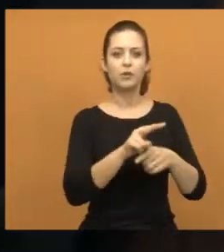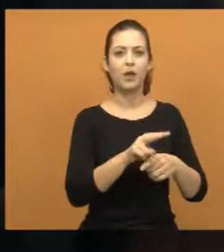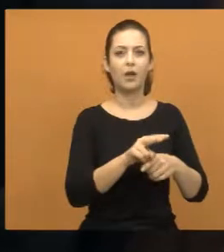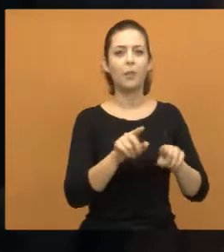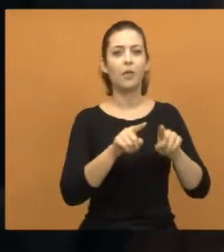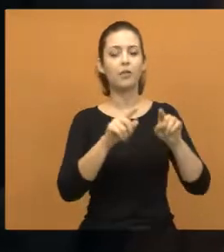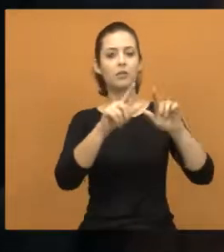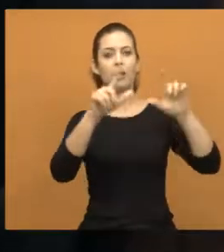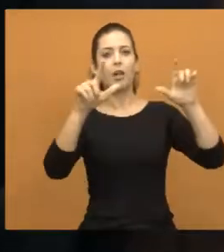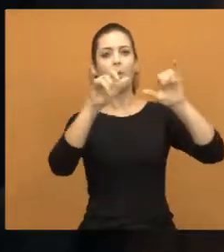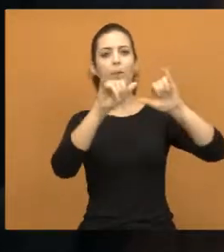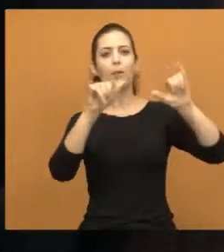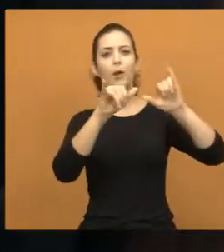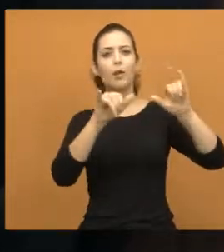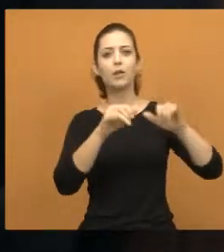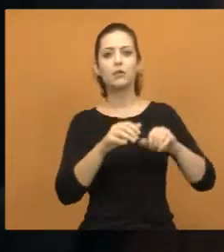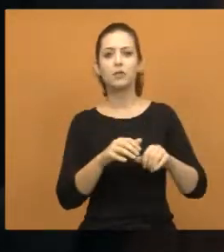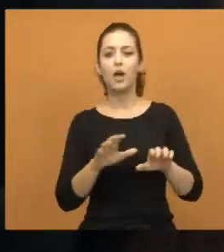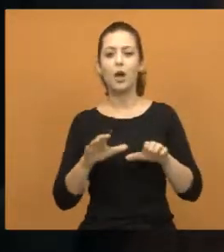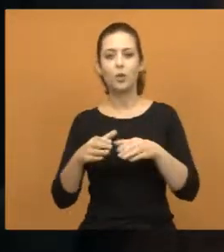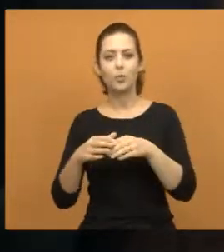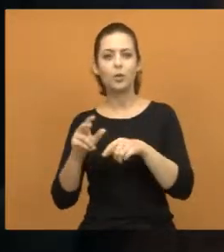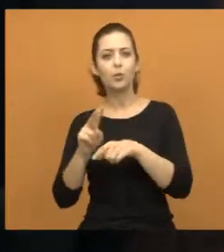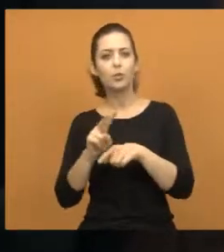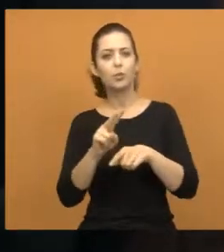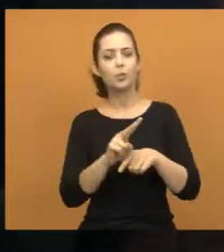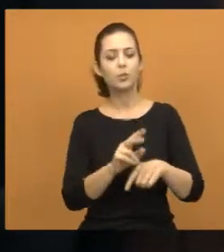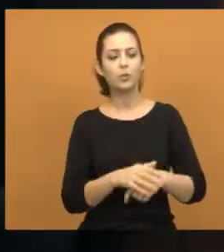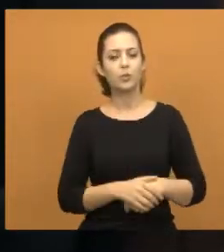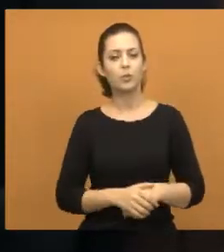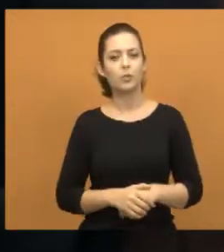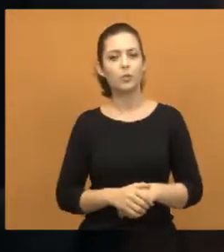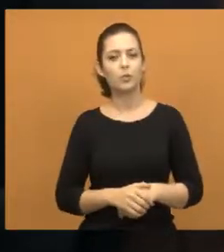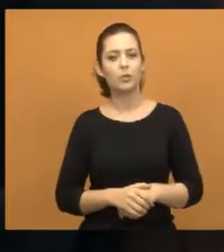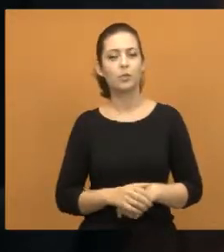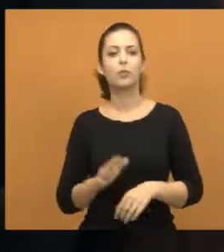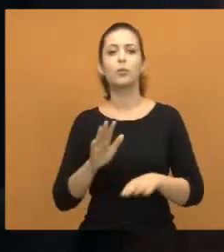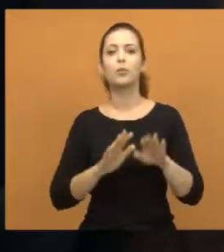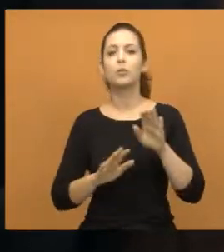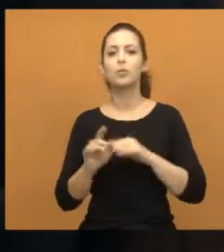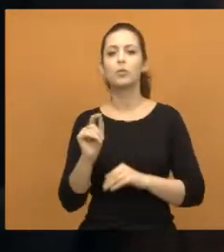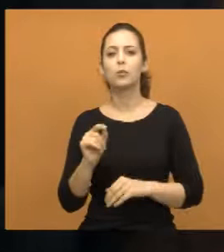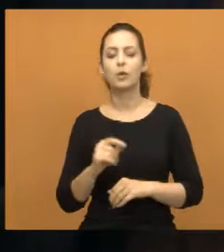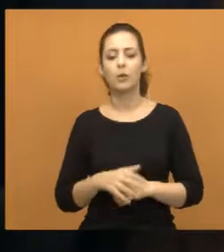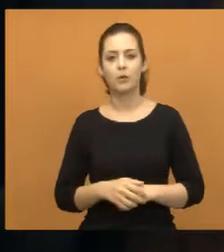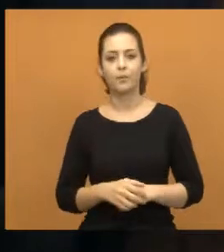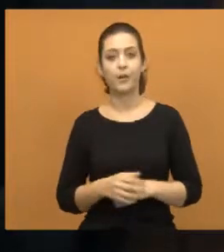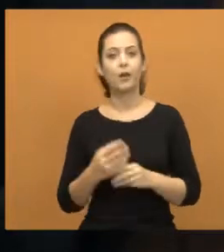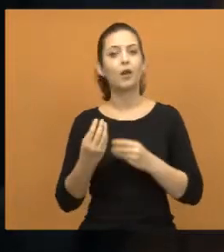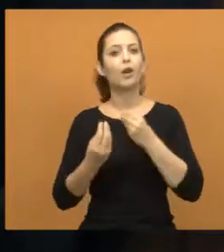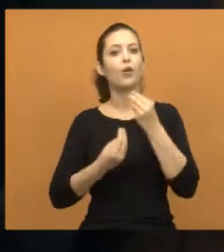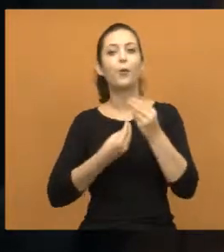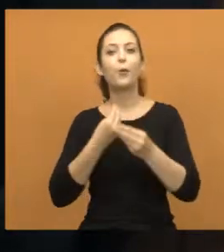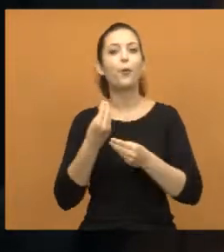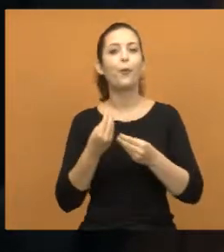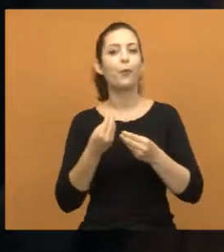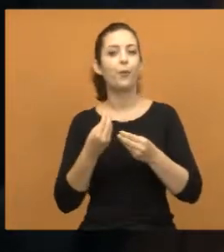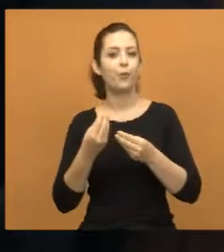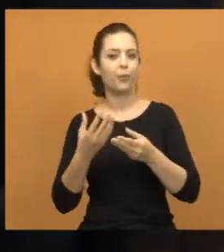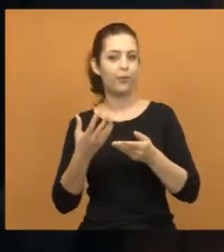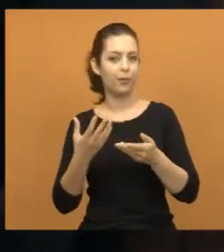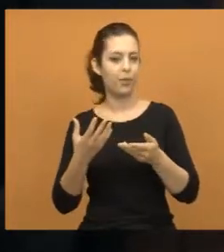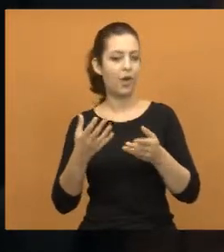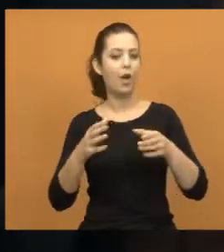a comunidade cuida de lá. Nós temos que tomar cuidado da forma que nós iremos colocar para